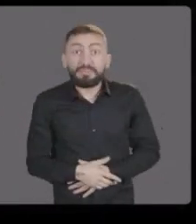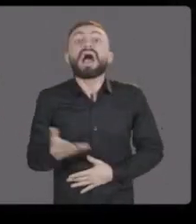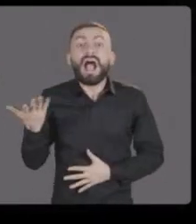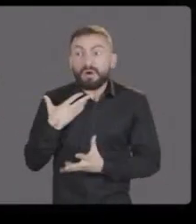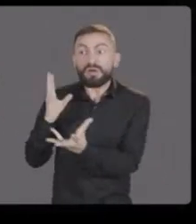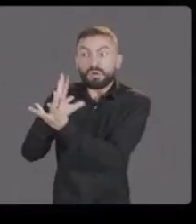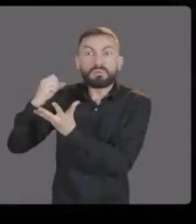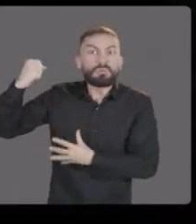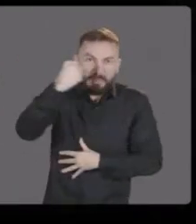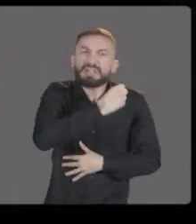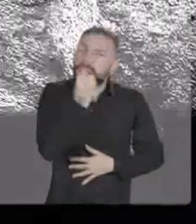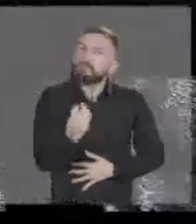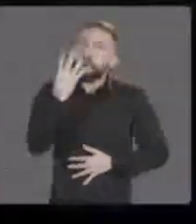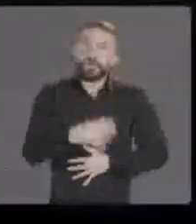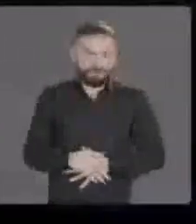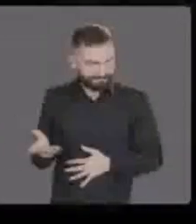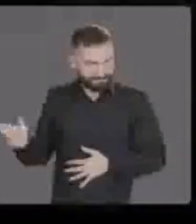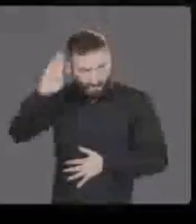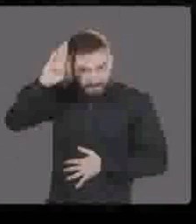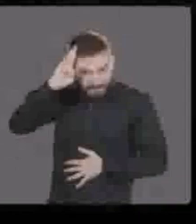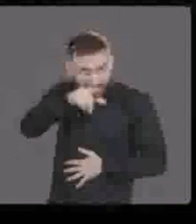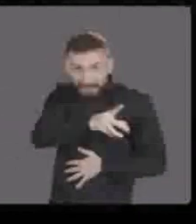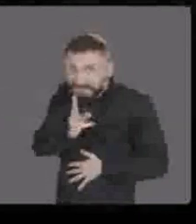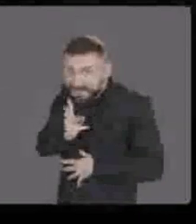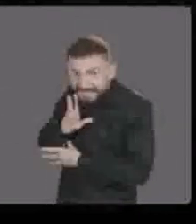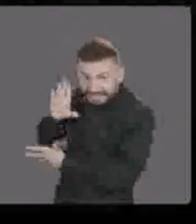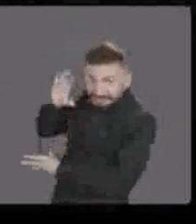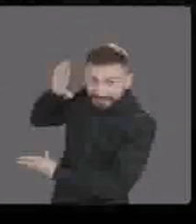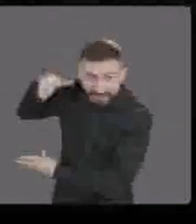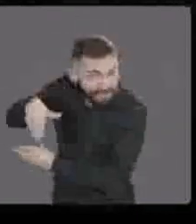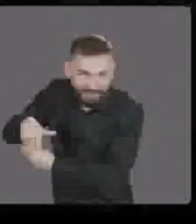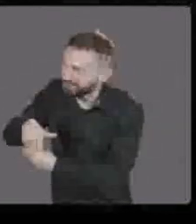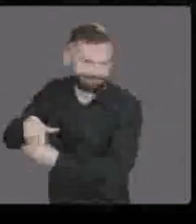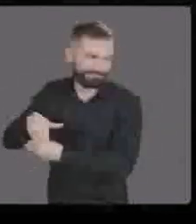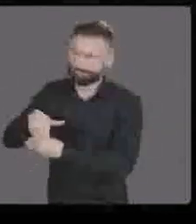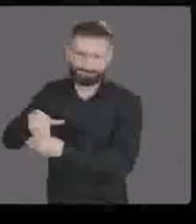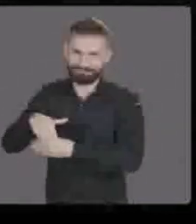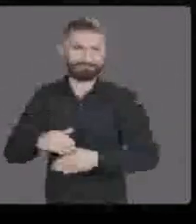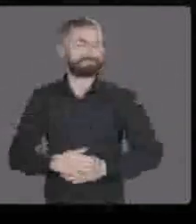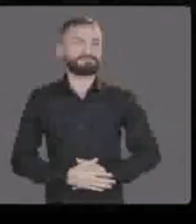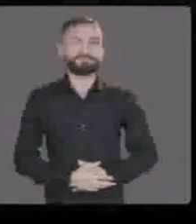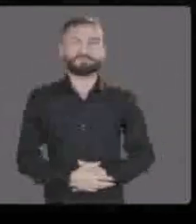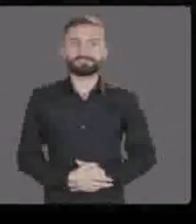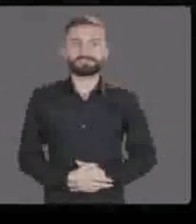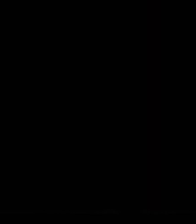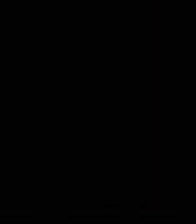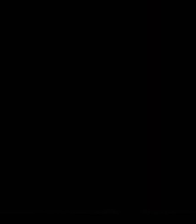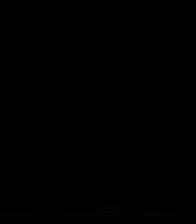extermínio, no meu entender, são muito bem-vindos. Bolsonaro, quem conhece a verdade, não vota nele.